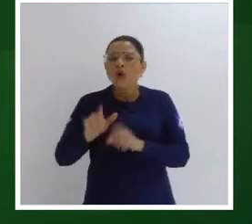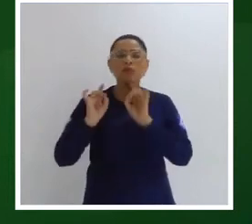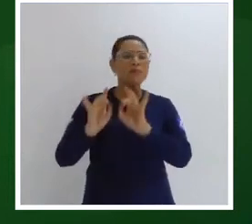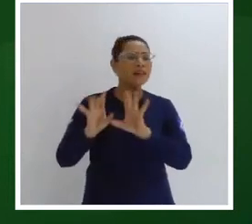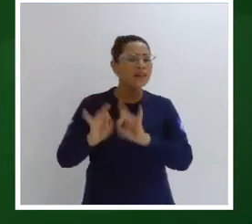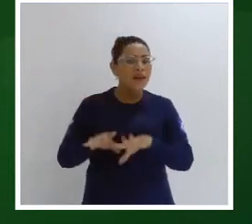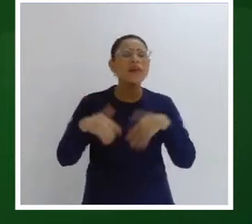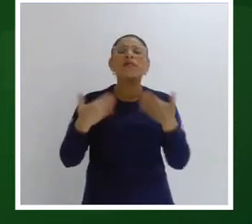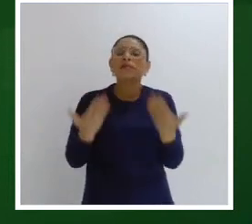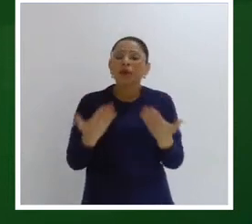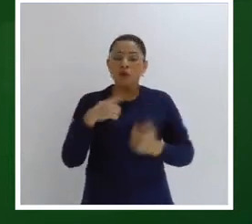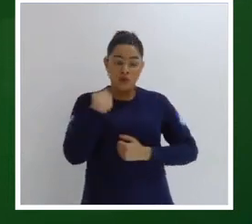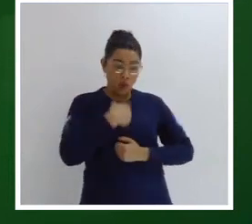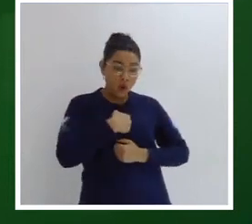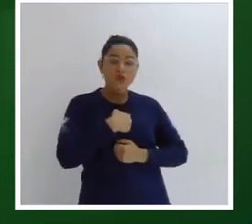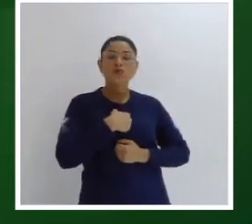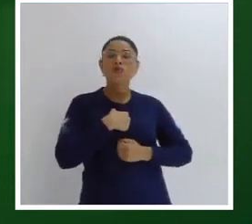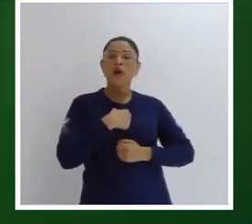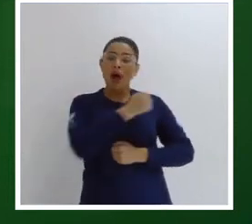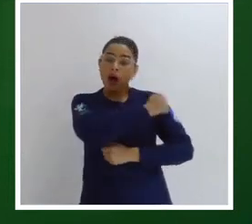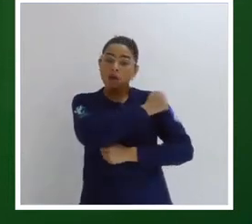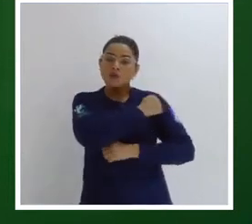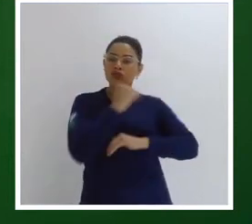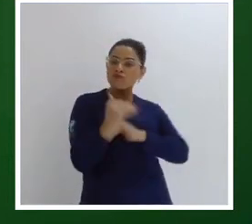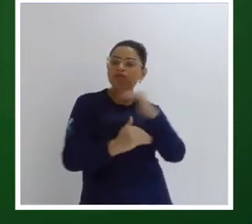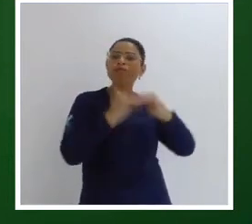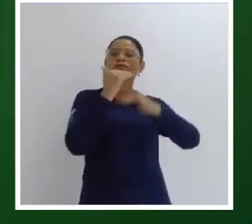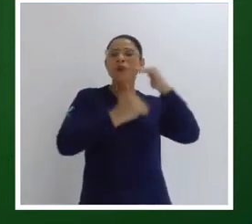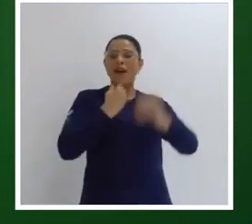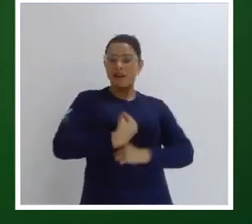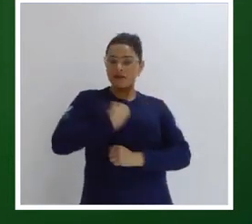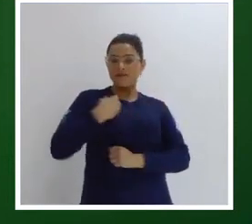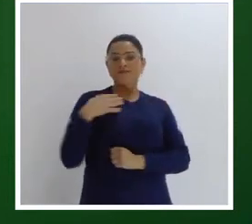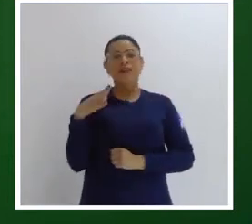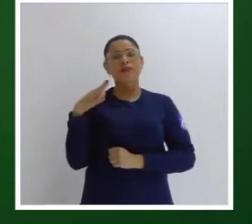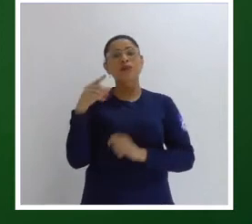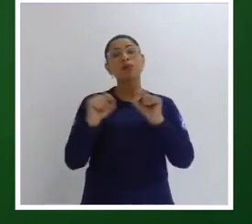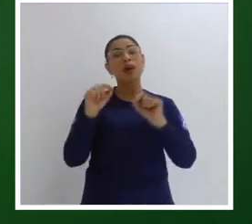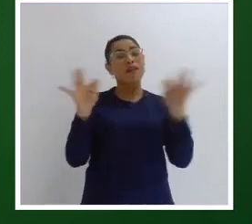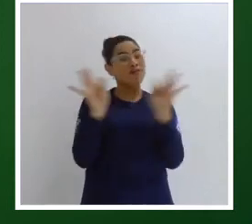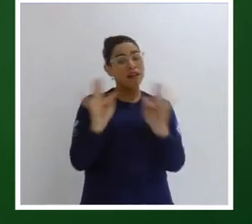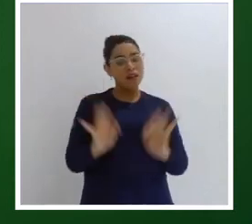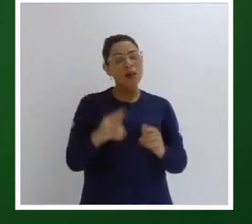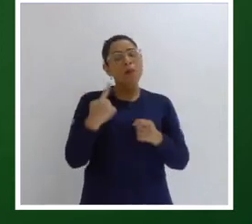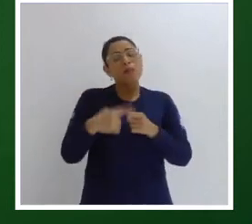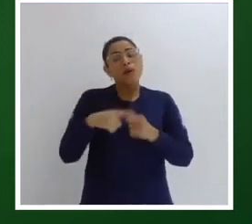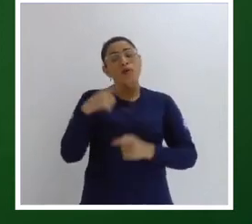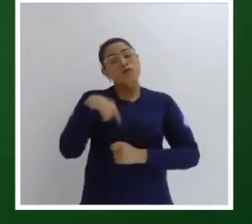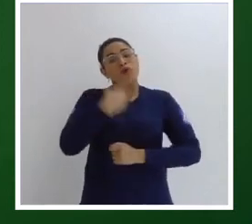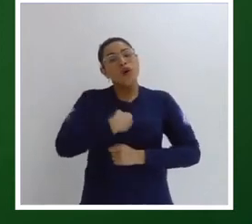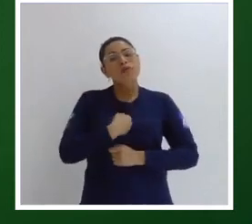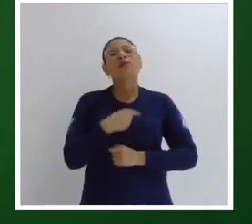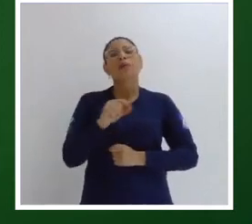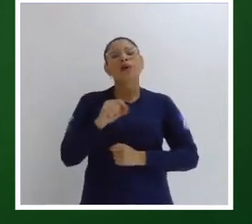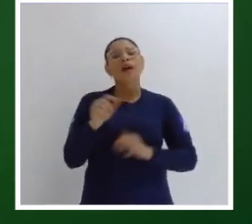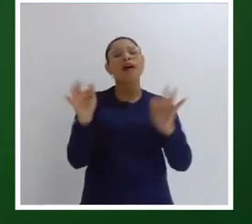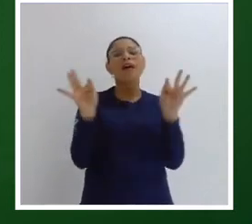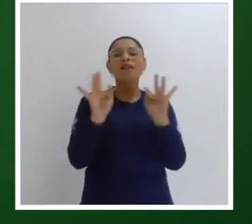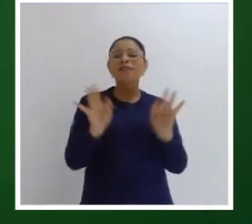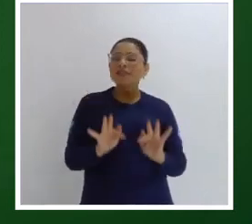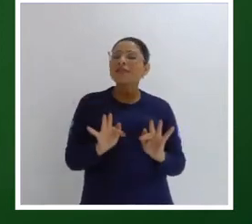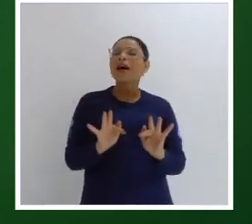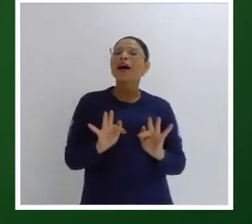para que o nosso aluno avança e viva feliz né porque a gente tá falando aqui de viver com qualidade